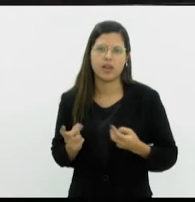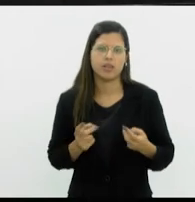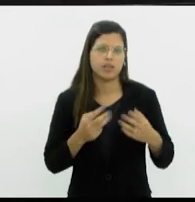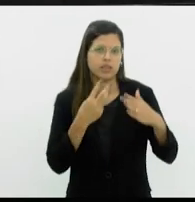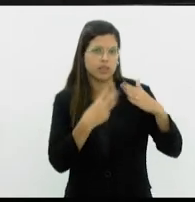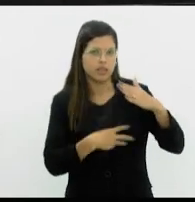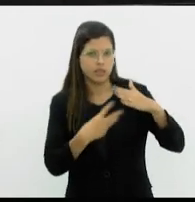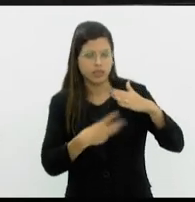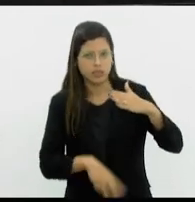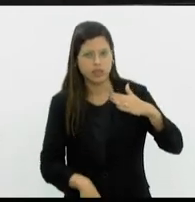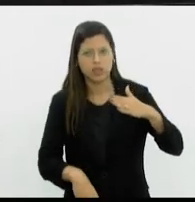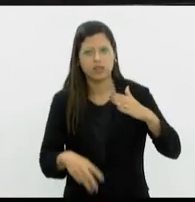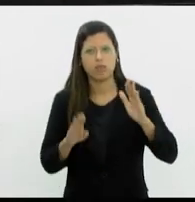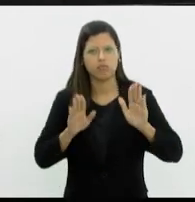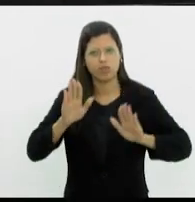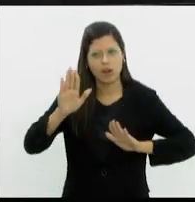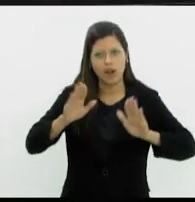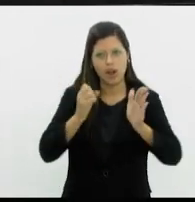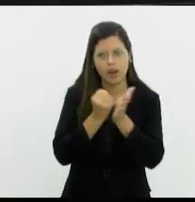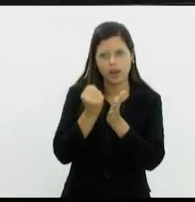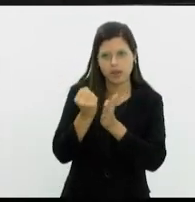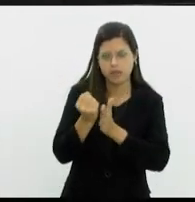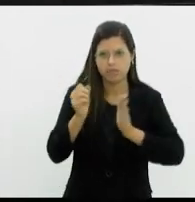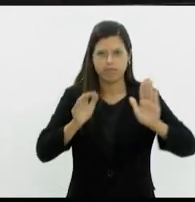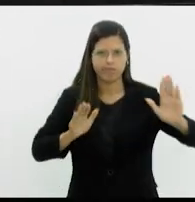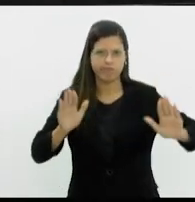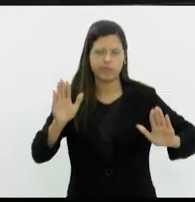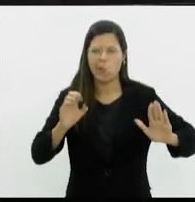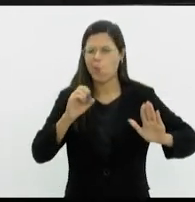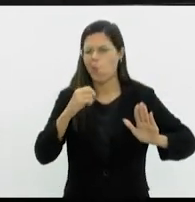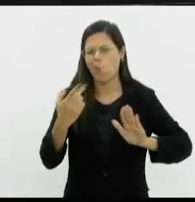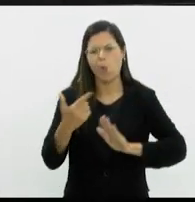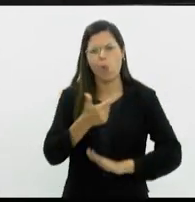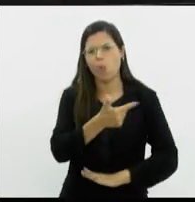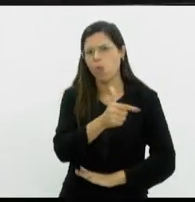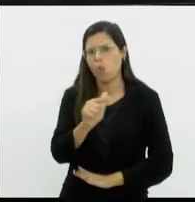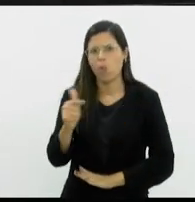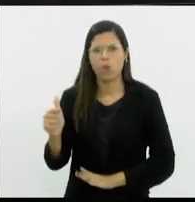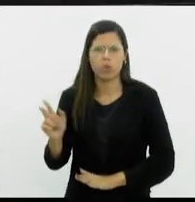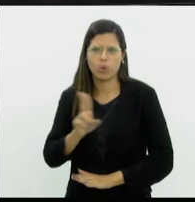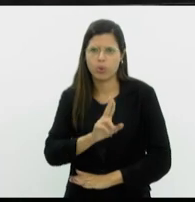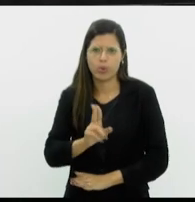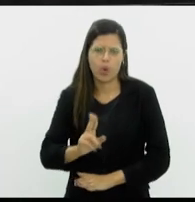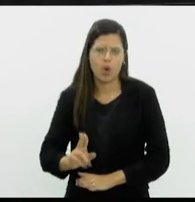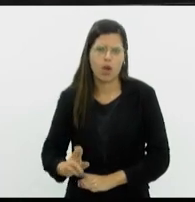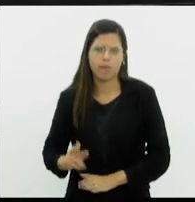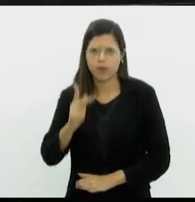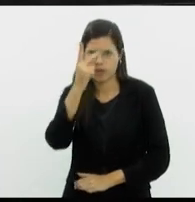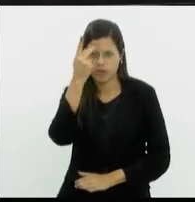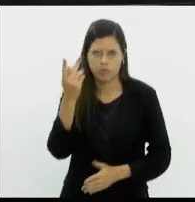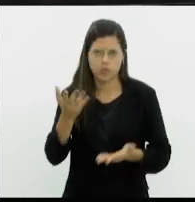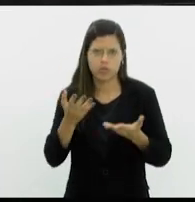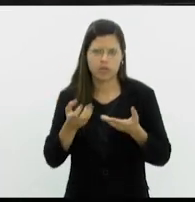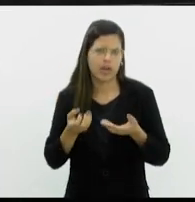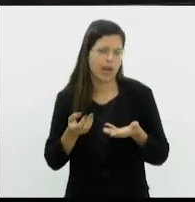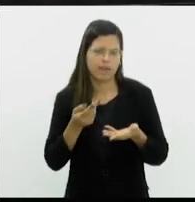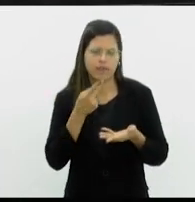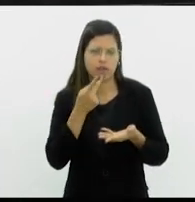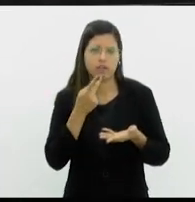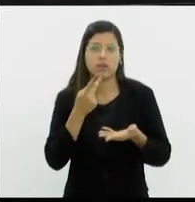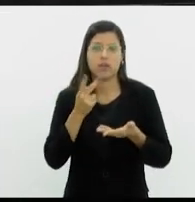terceirização, de leilão, de licitação ou de qualquer outro nome que queiram dar. Será